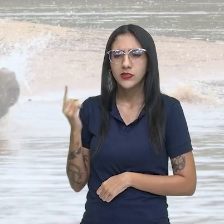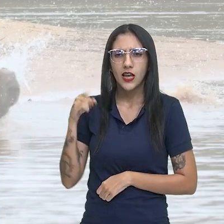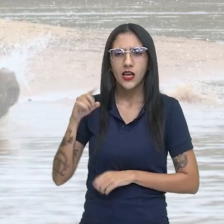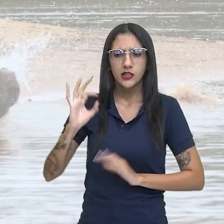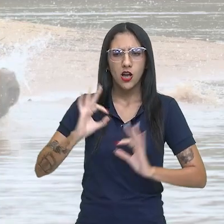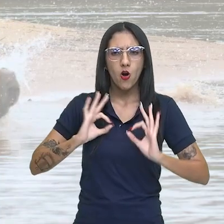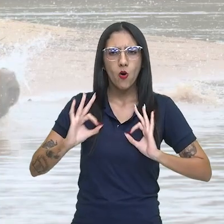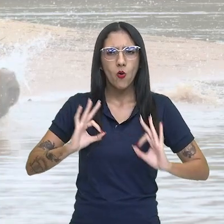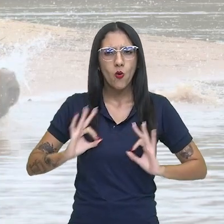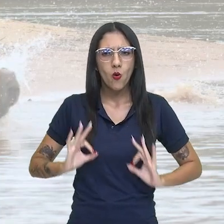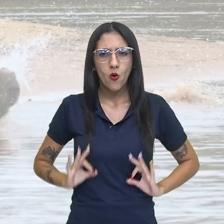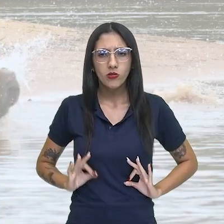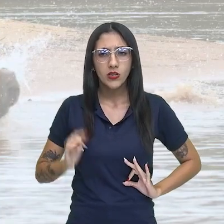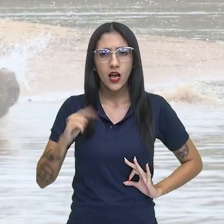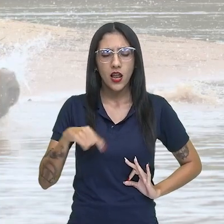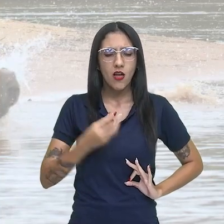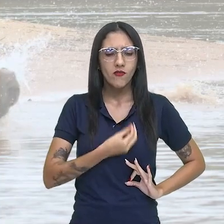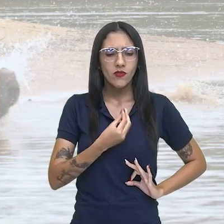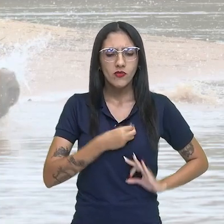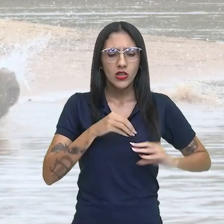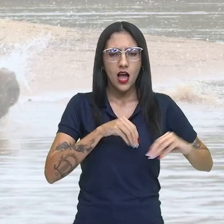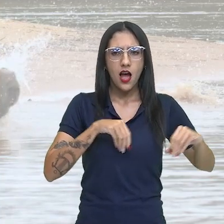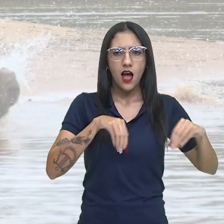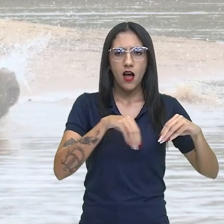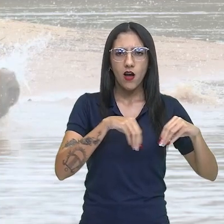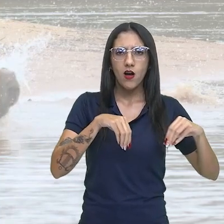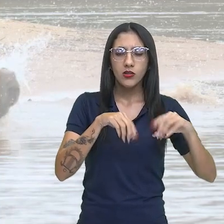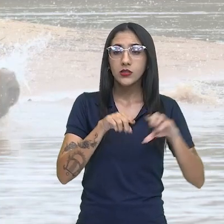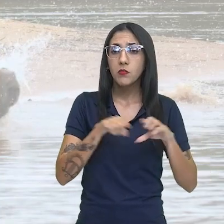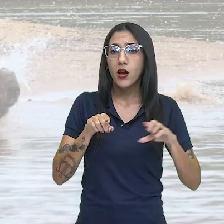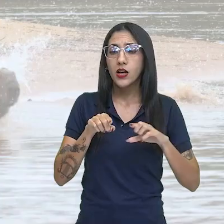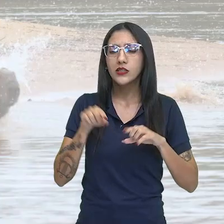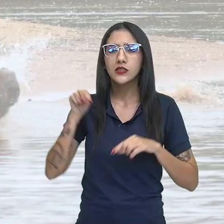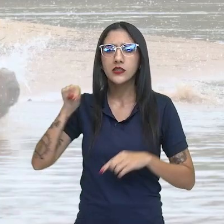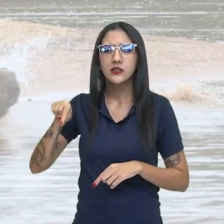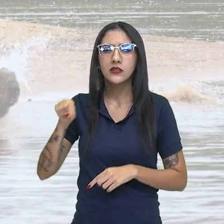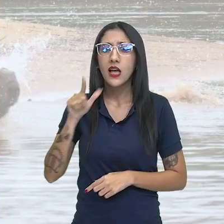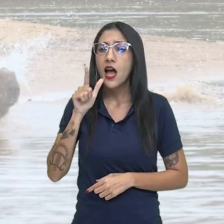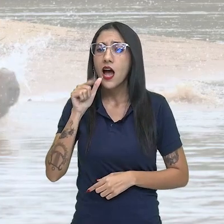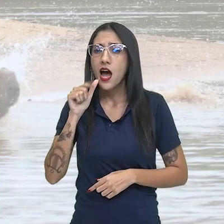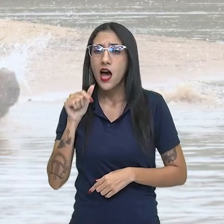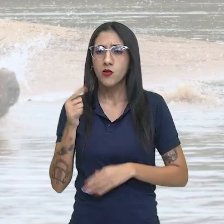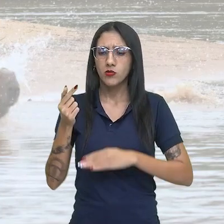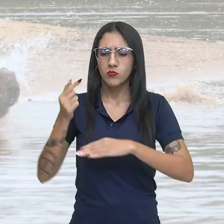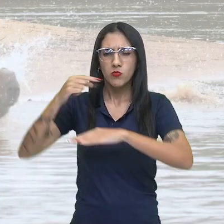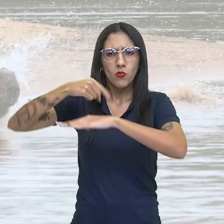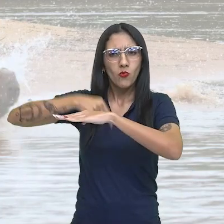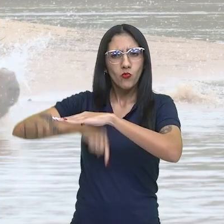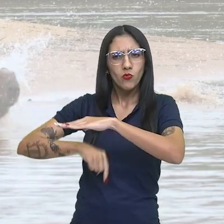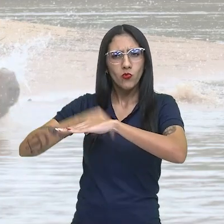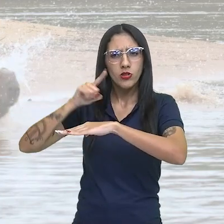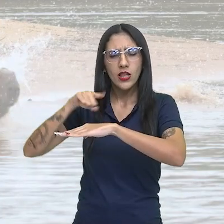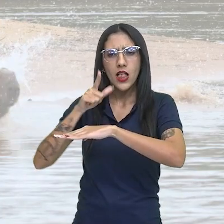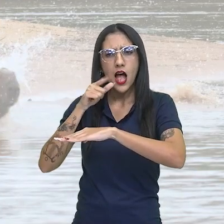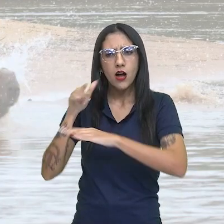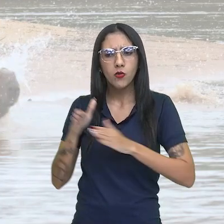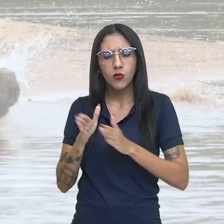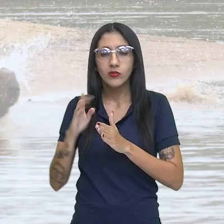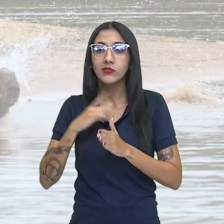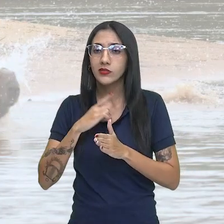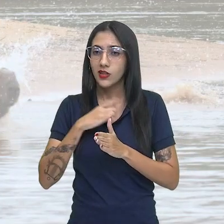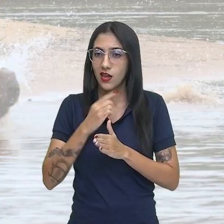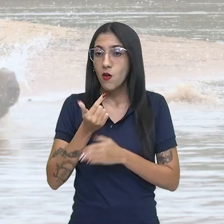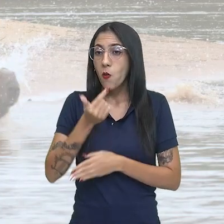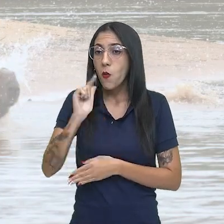onça aqui, ó, está sobre o solo, mas aqui no ambiente aquático, no fundo desse rio, também tem